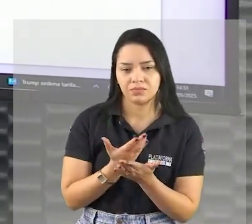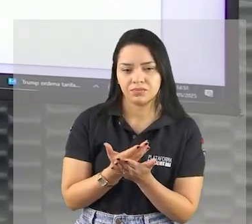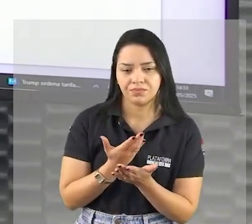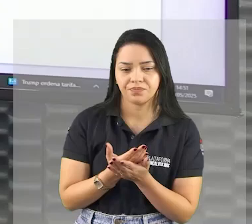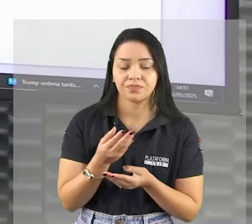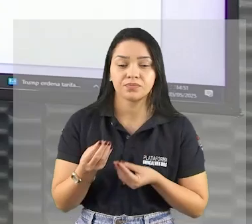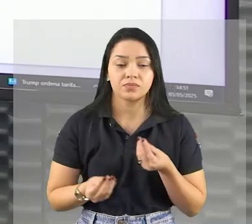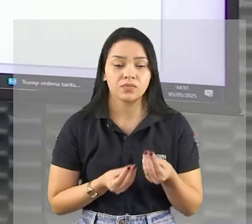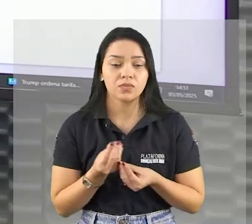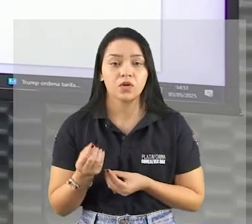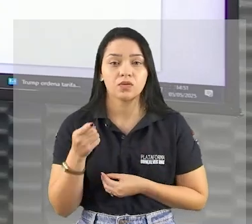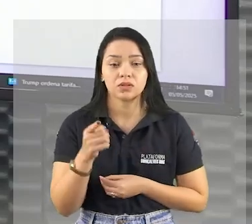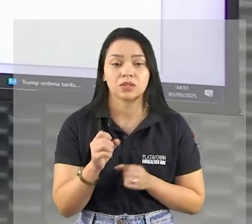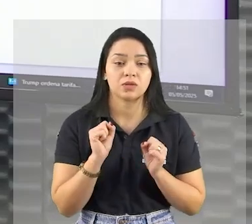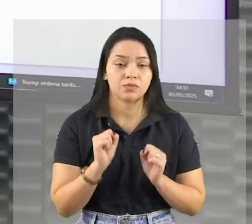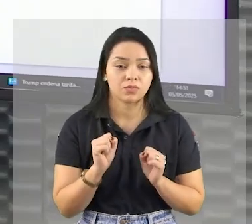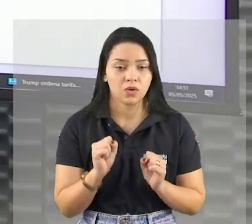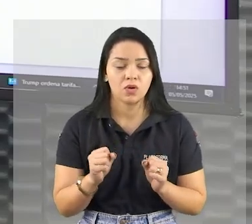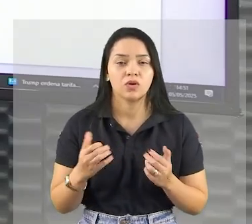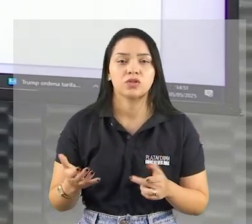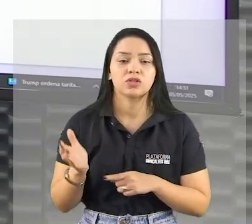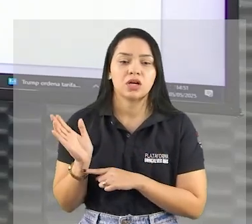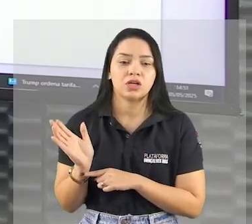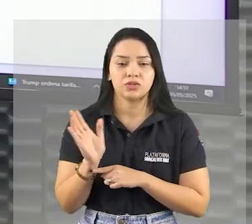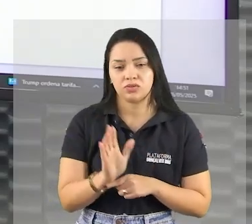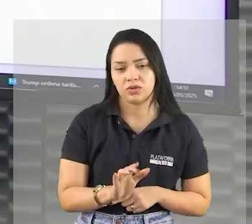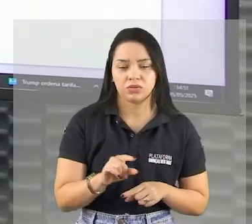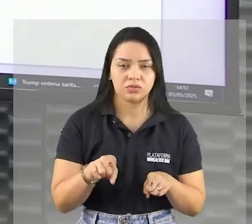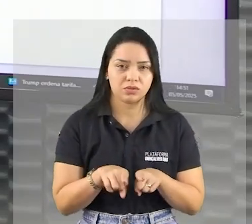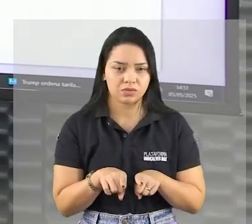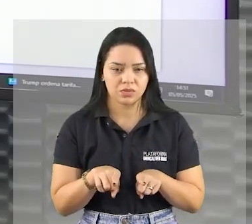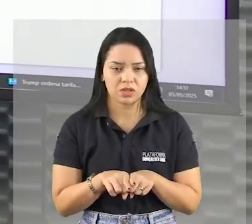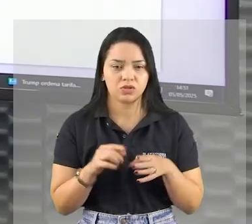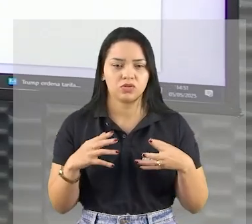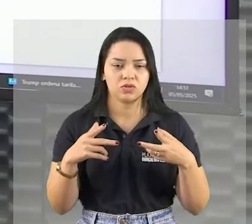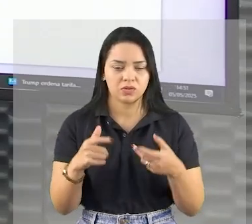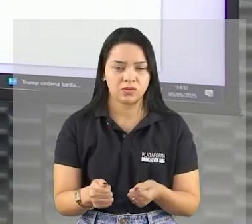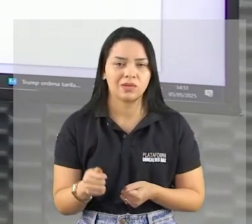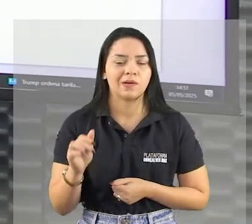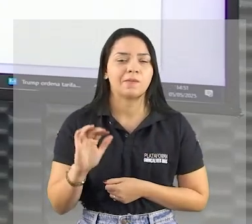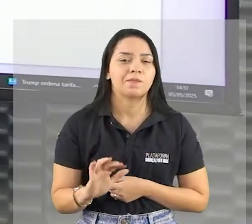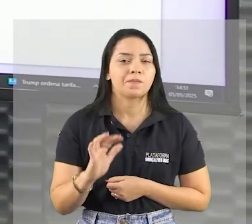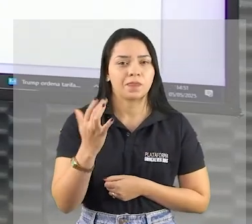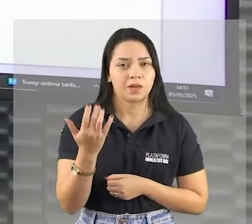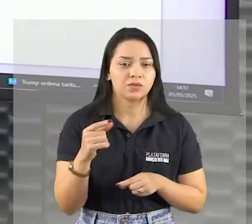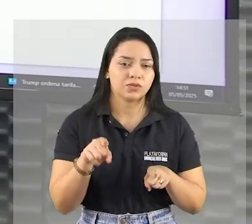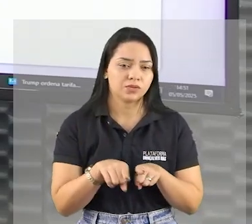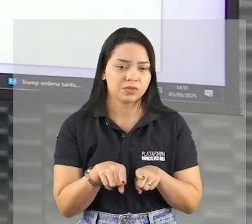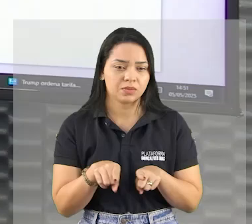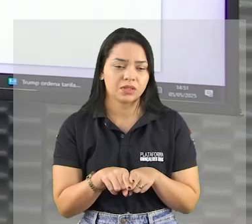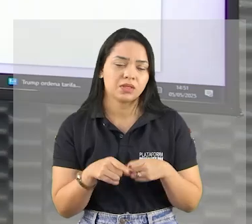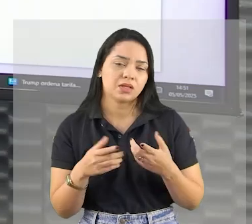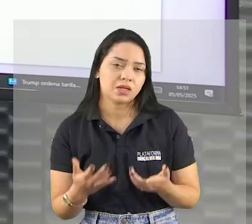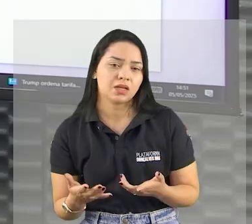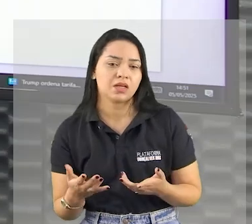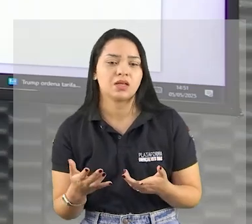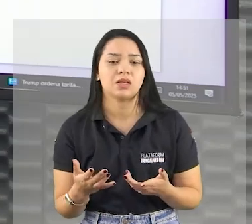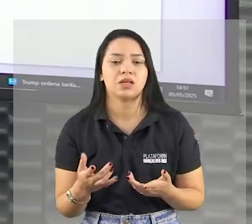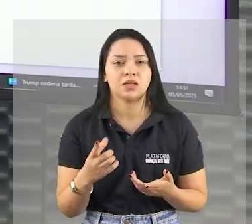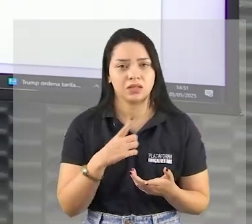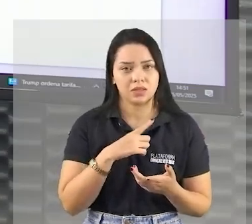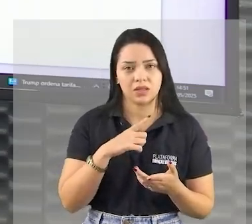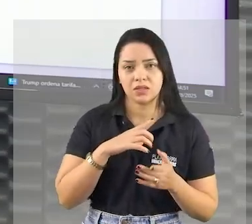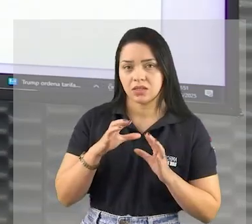e como você pode ir ajudando aí no passo a passo de todas essas situações aí conquistando